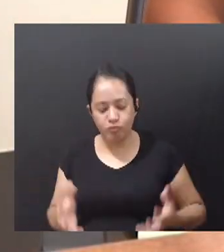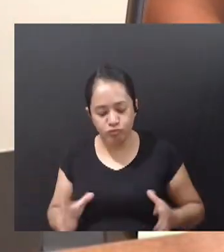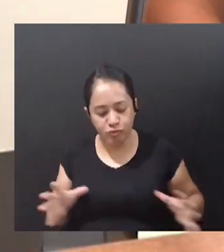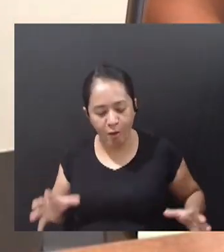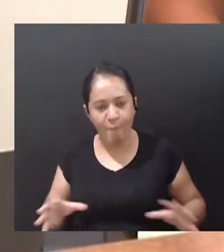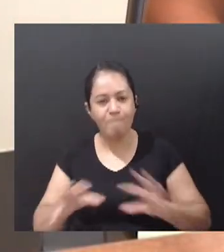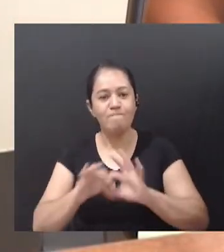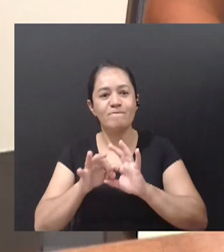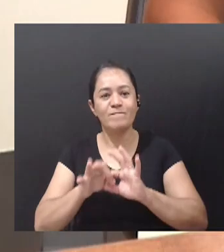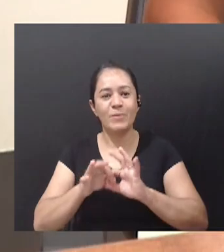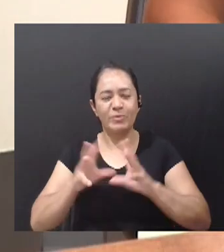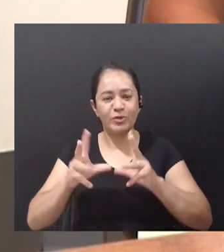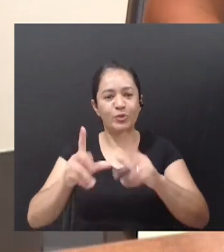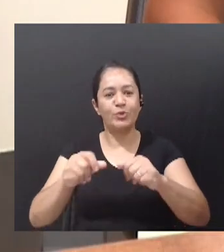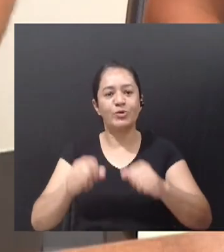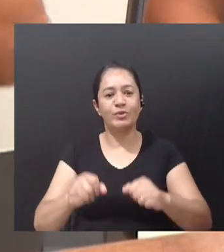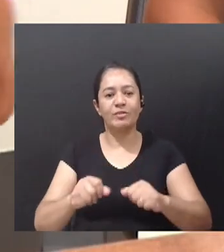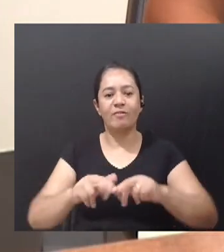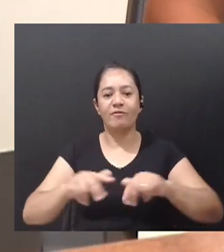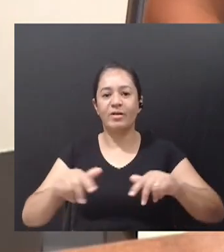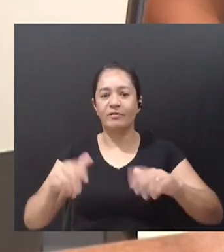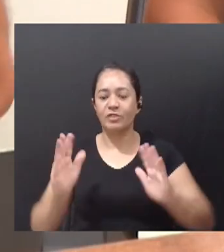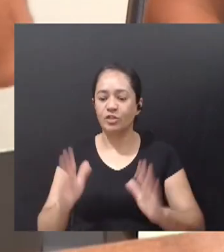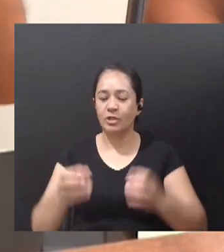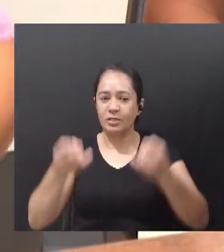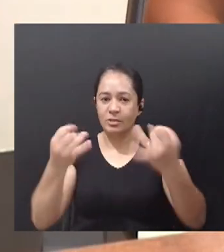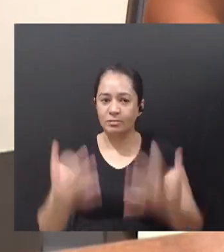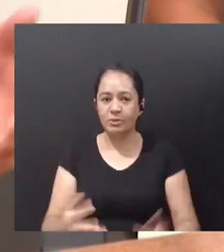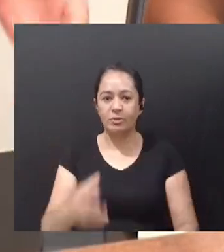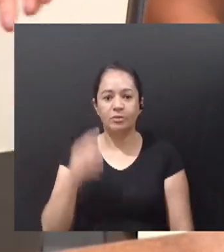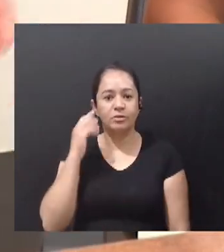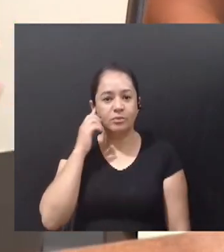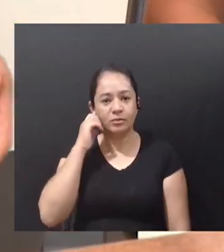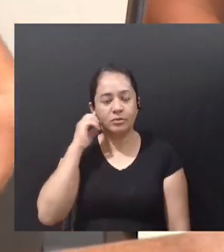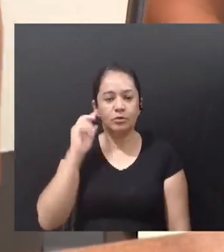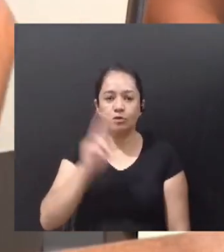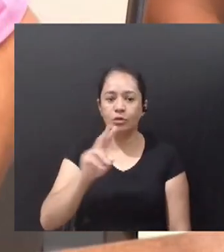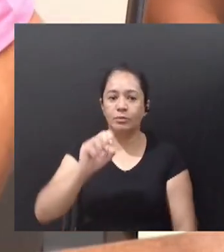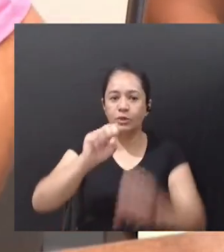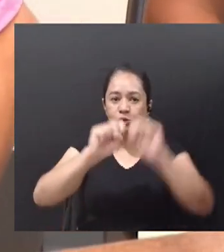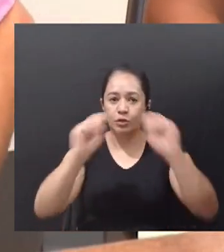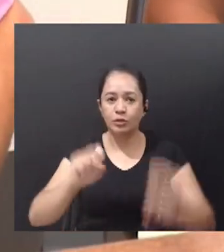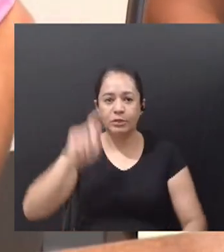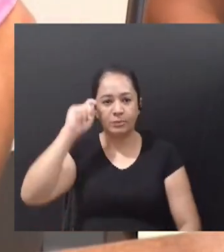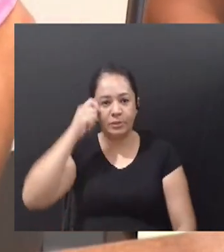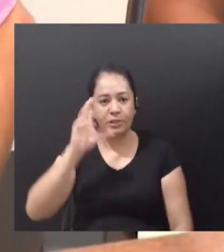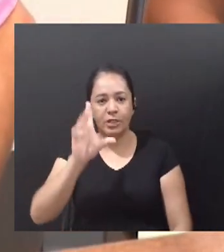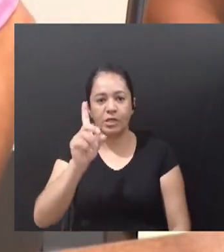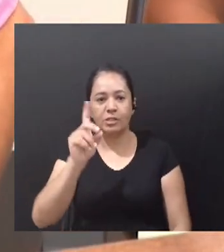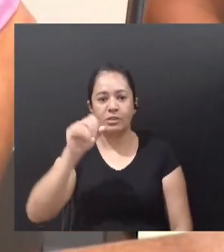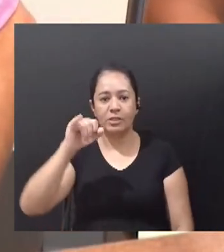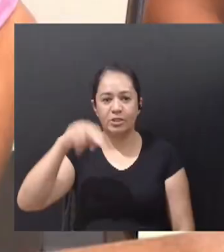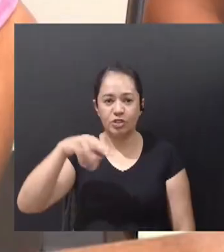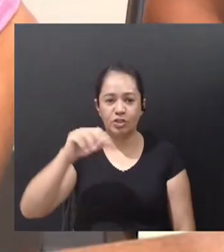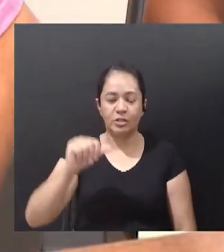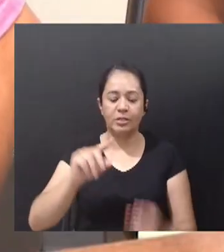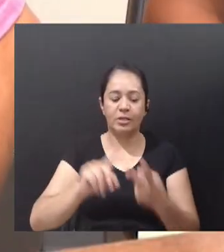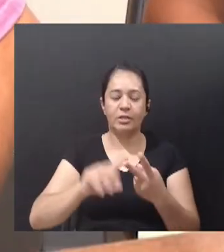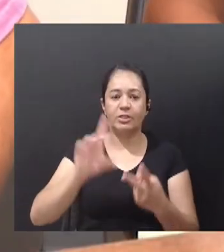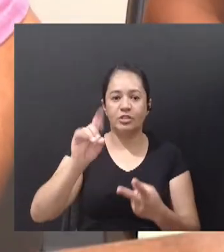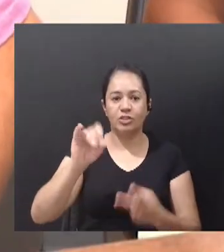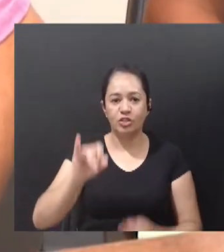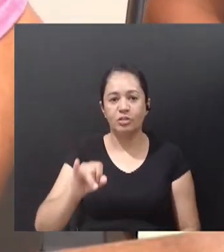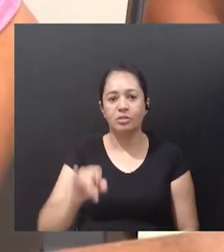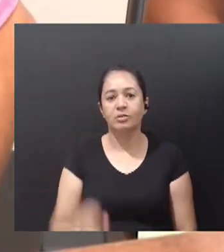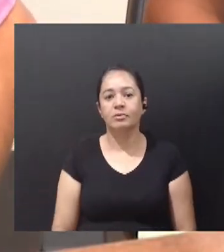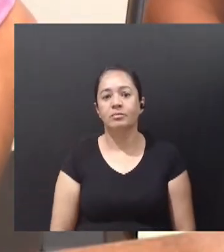toda. Várias vezes aqui foi falado o nome do Sistema Negro, da Dinadi, Silas falou do GOG. Bom,